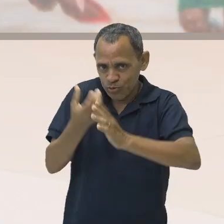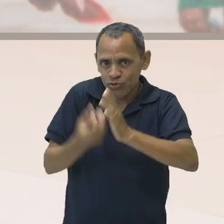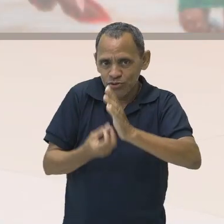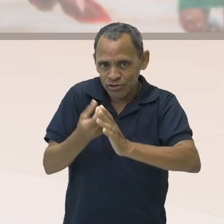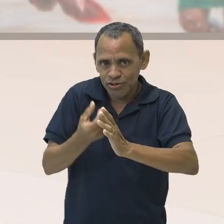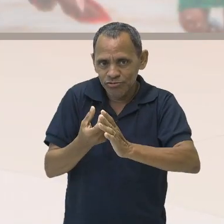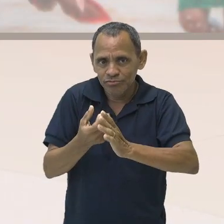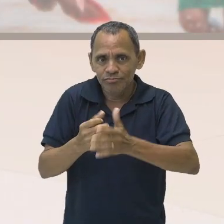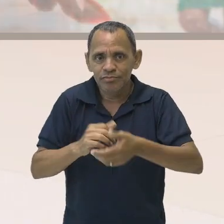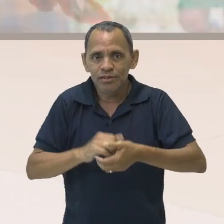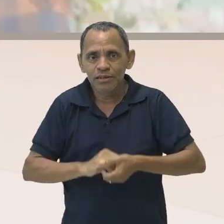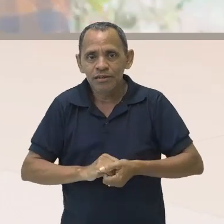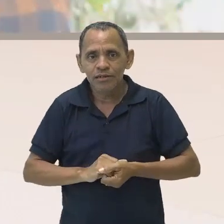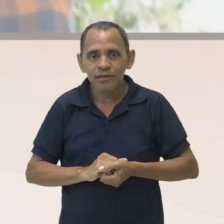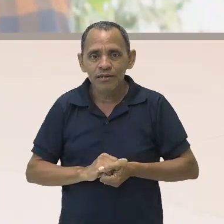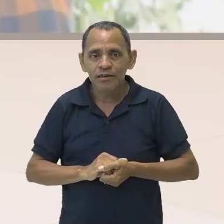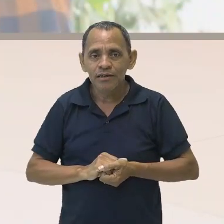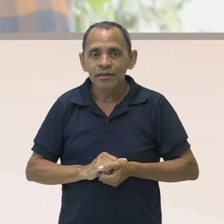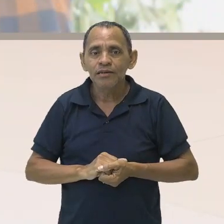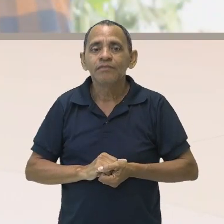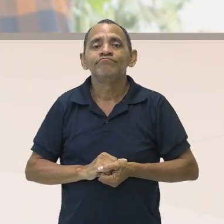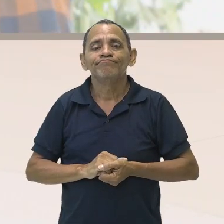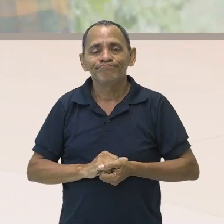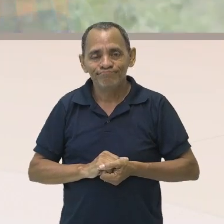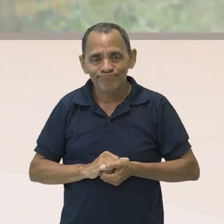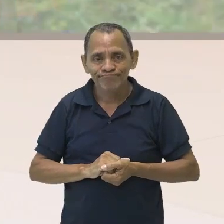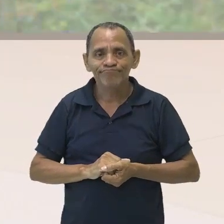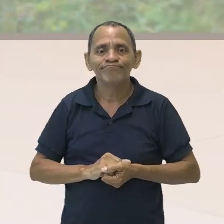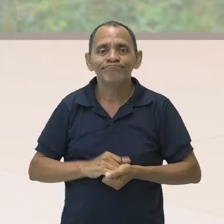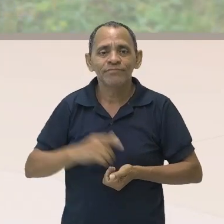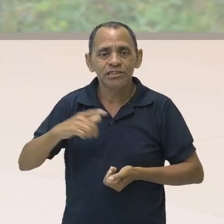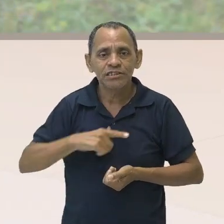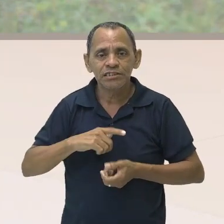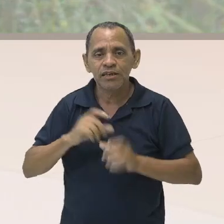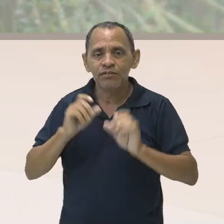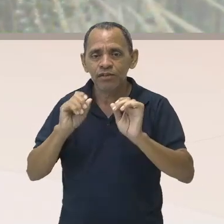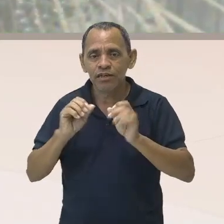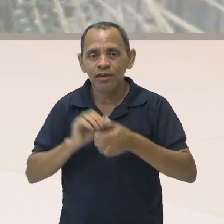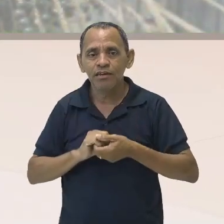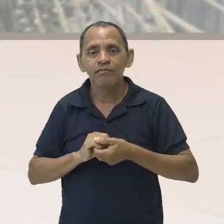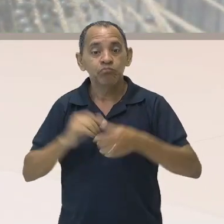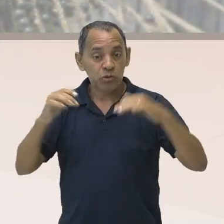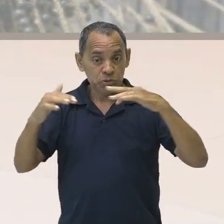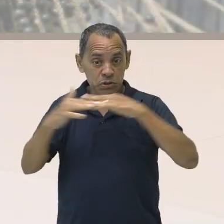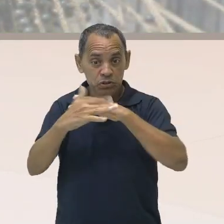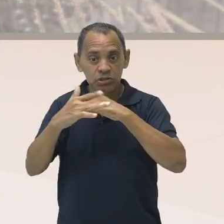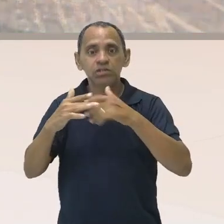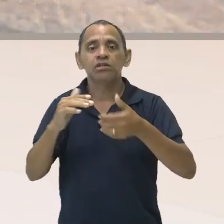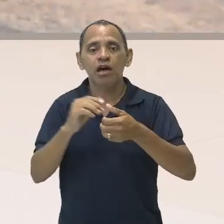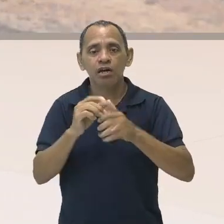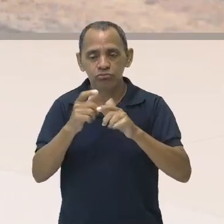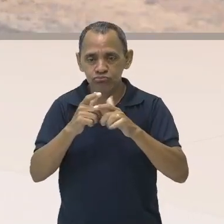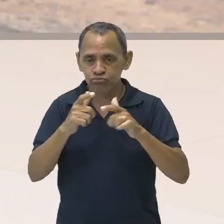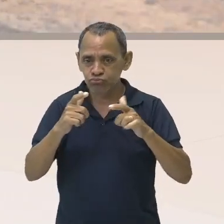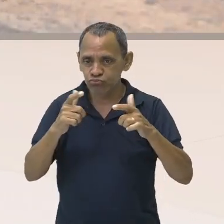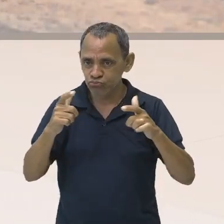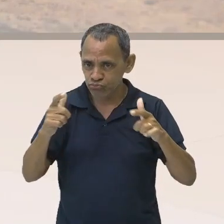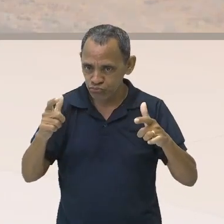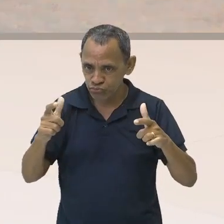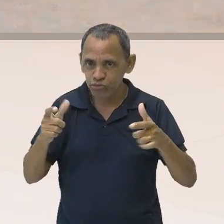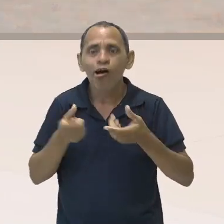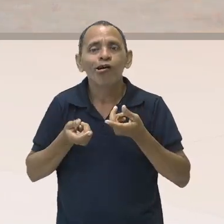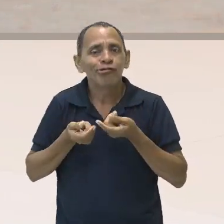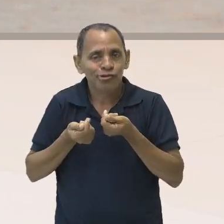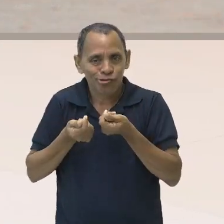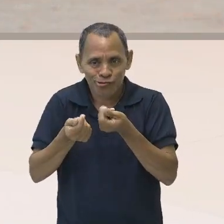né, das seringueiras, e isso acabou fazendo com que essas cidades acabassem crescendo, né? O dinheiro estava circulando por aqui,